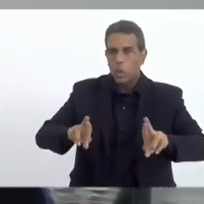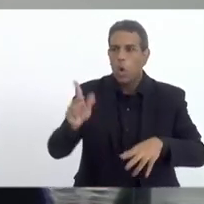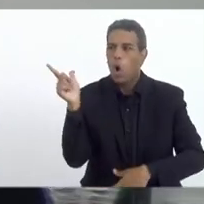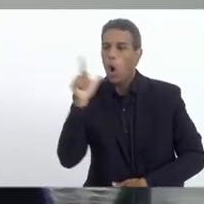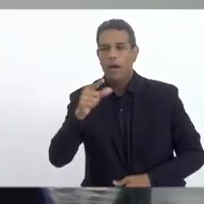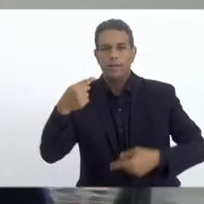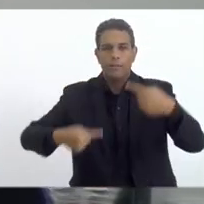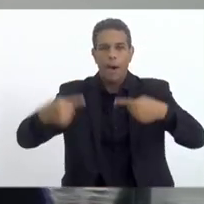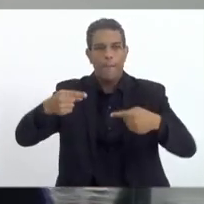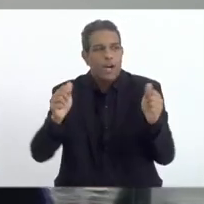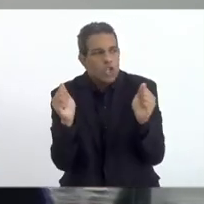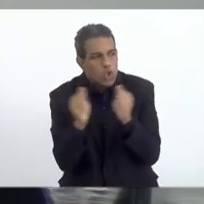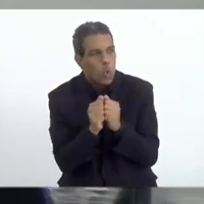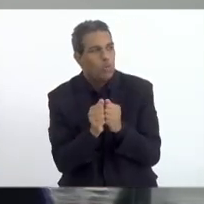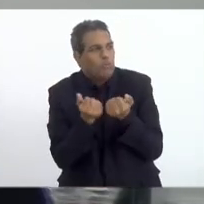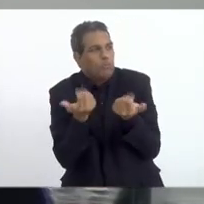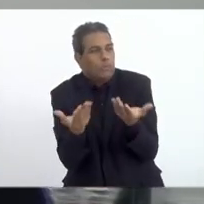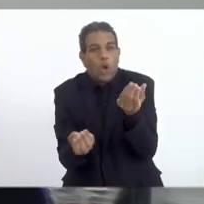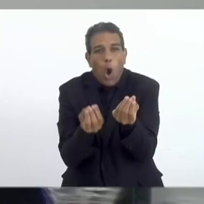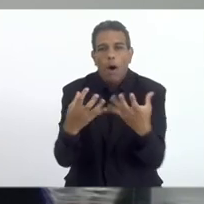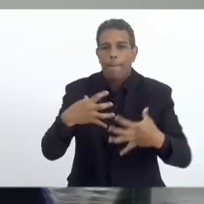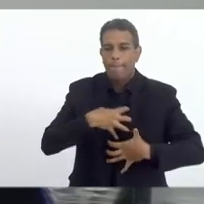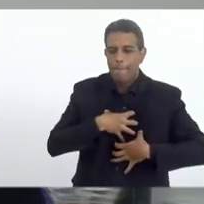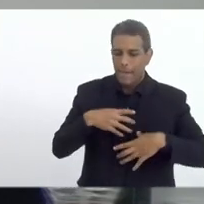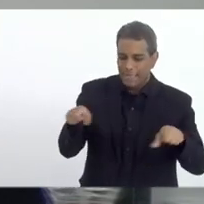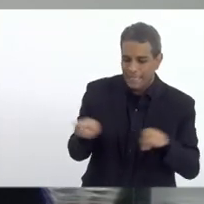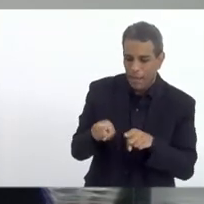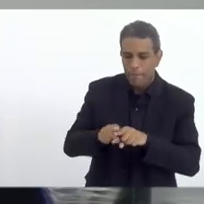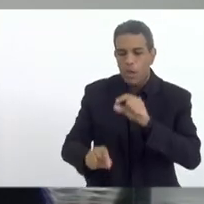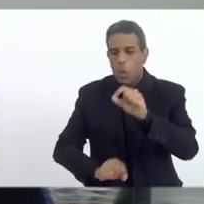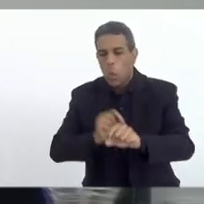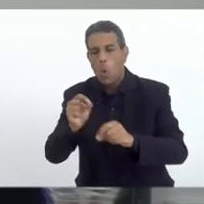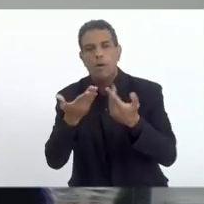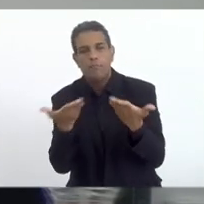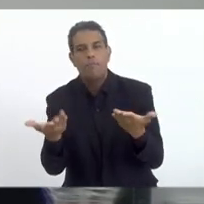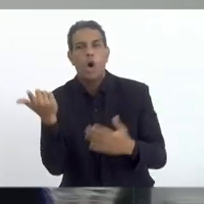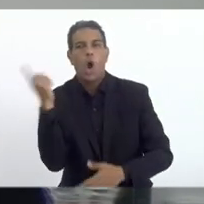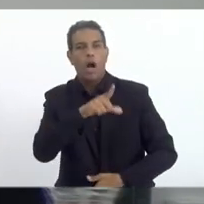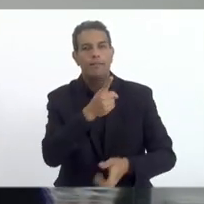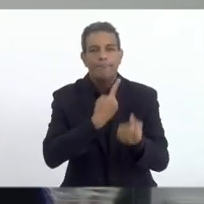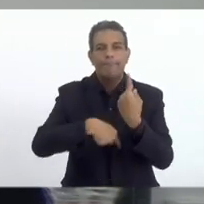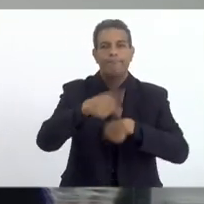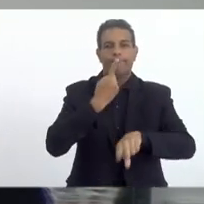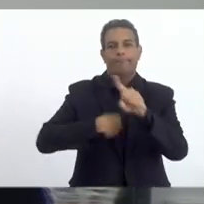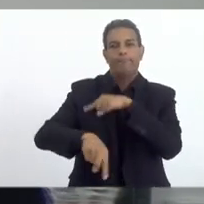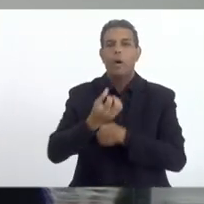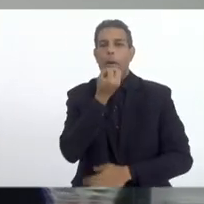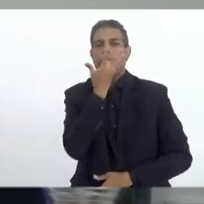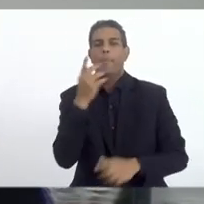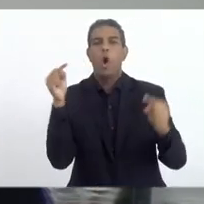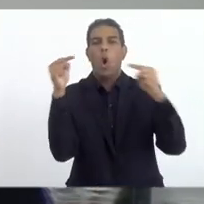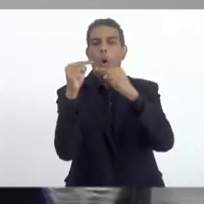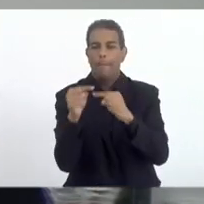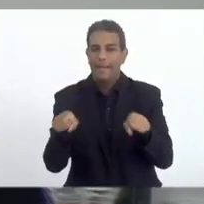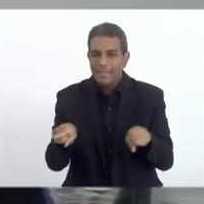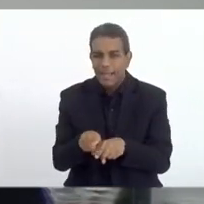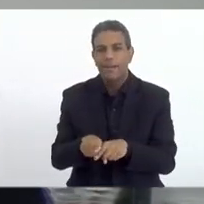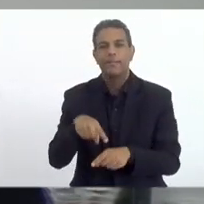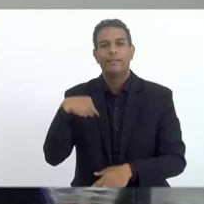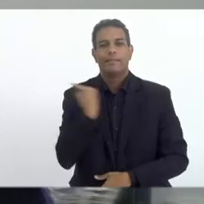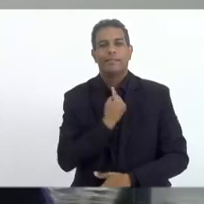foi feita junto ao regime, e para que se consiga um bom termo aí também